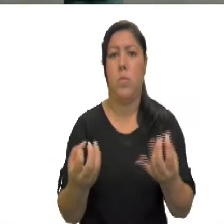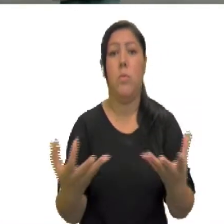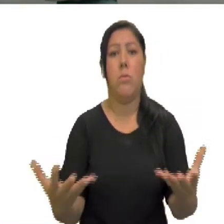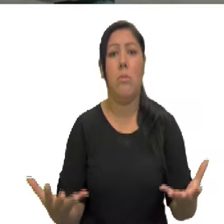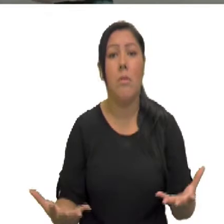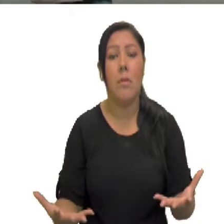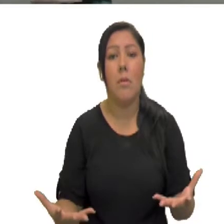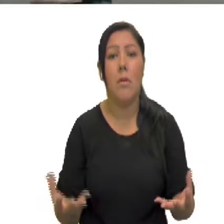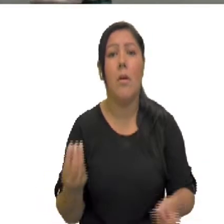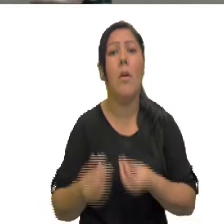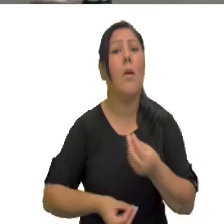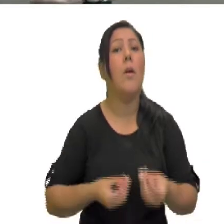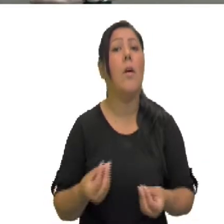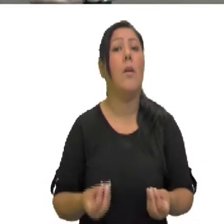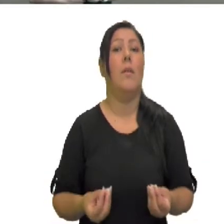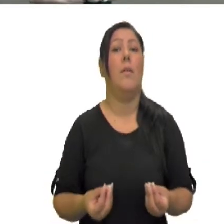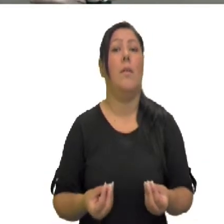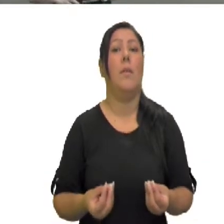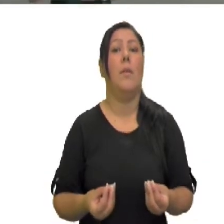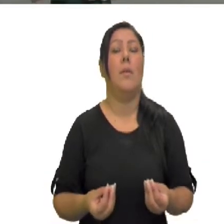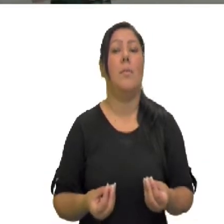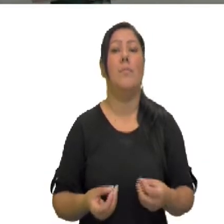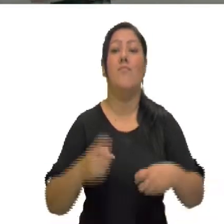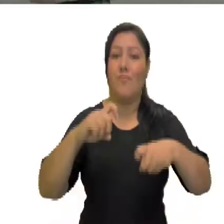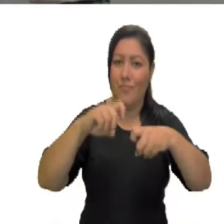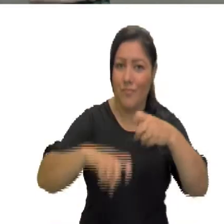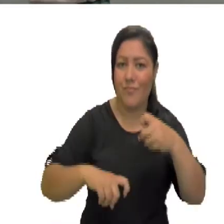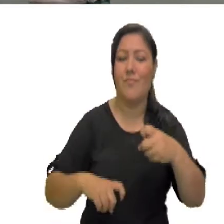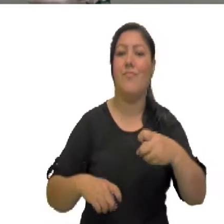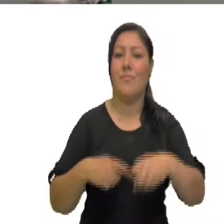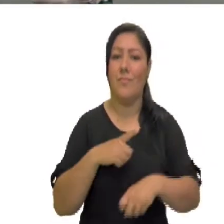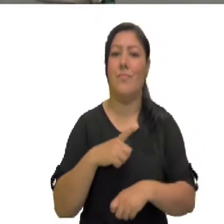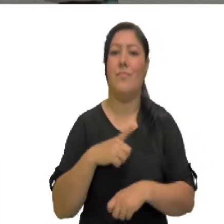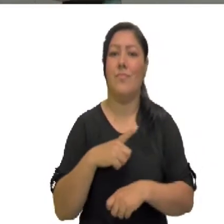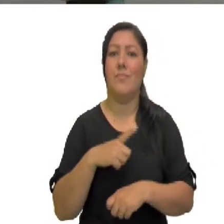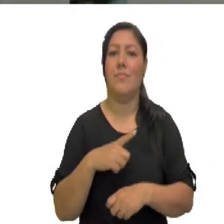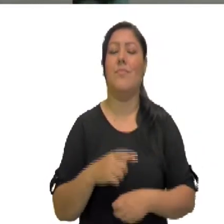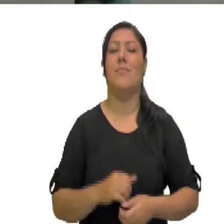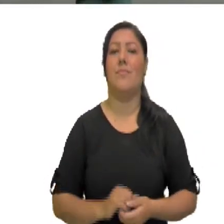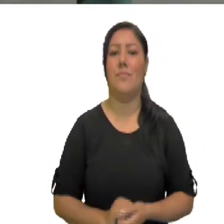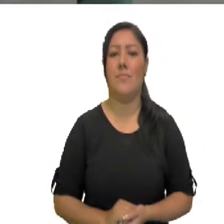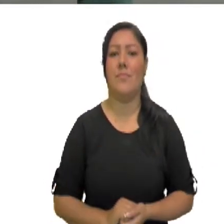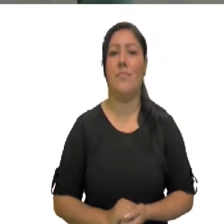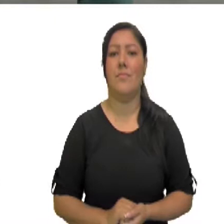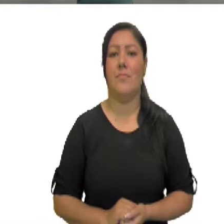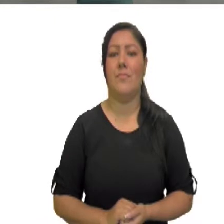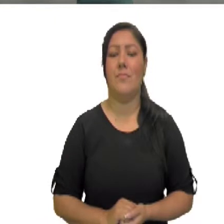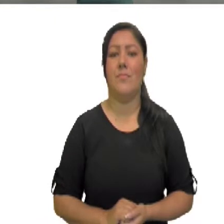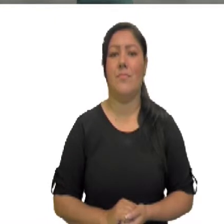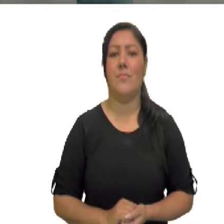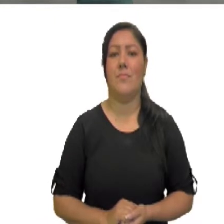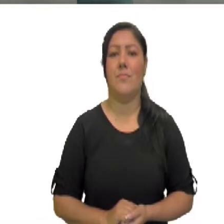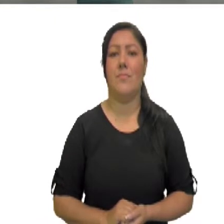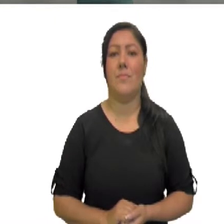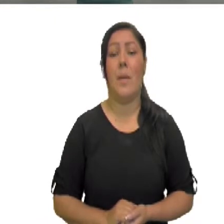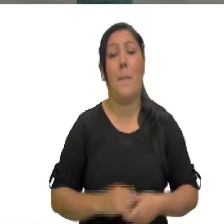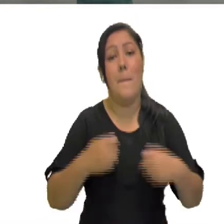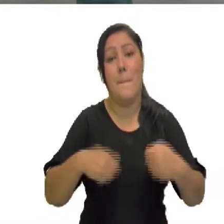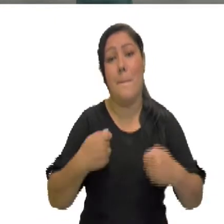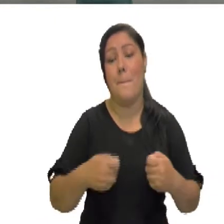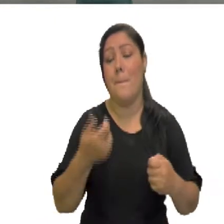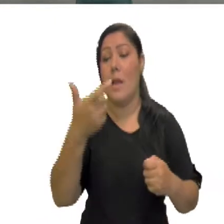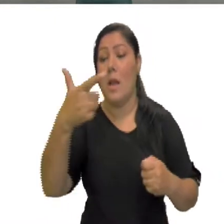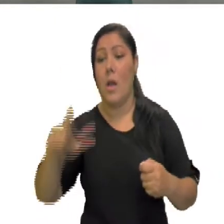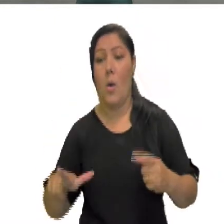é sexuada. A reprodução assexuada é aquela que ele depende